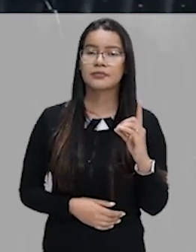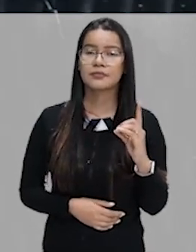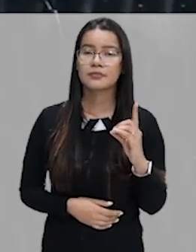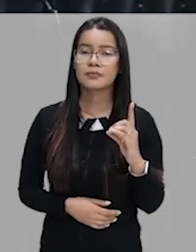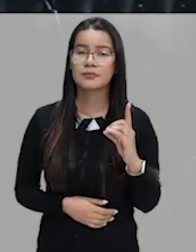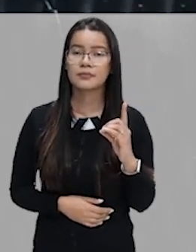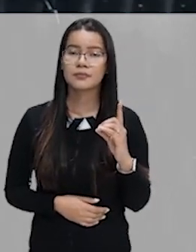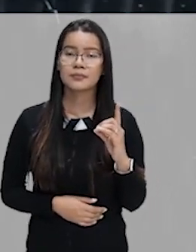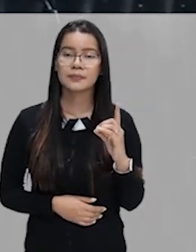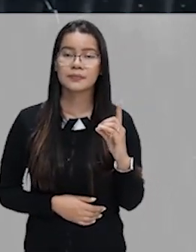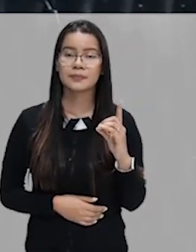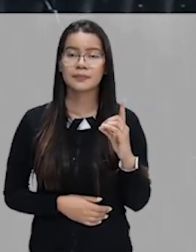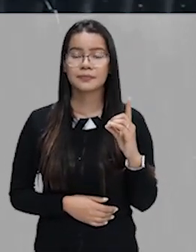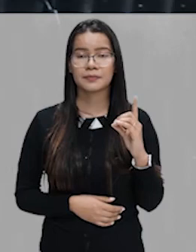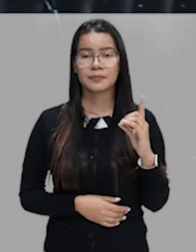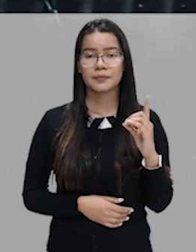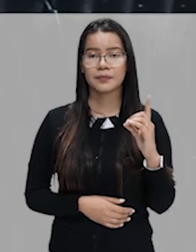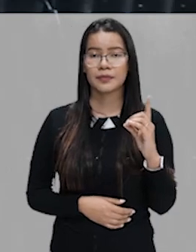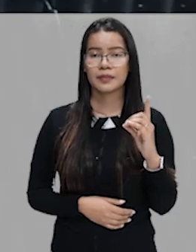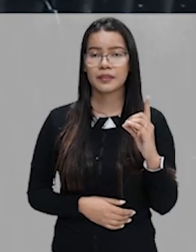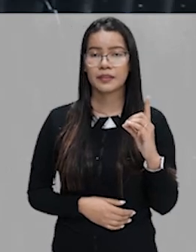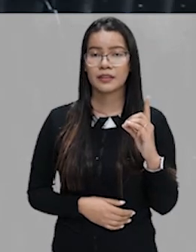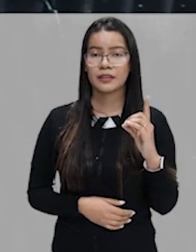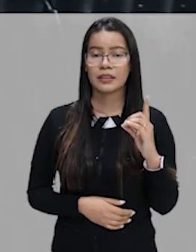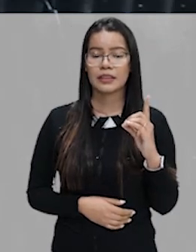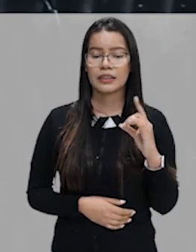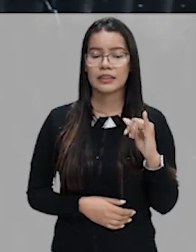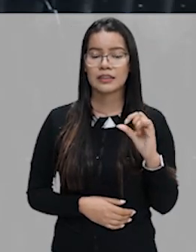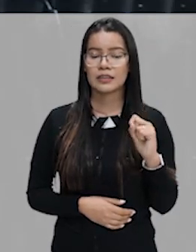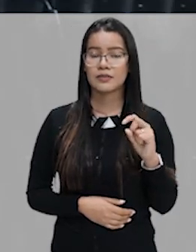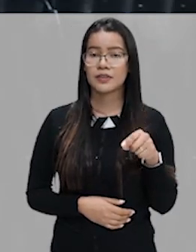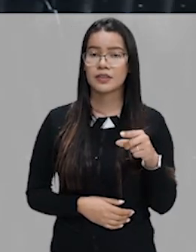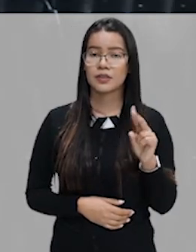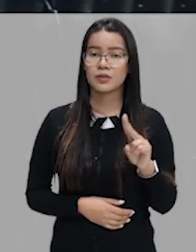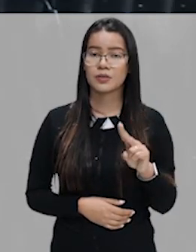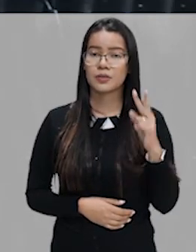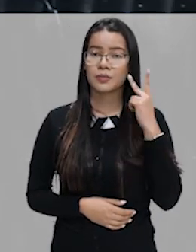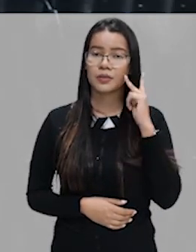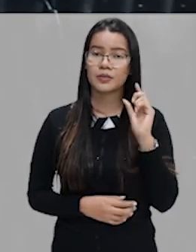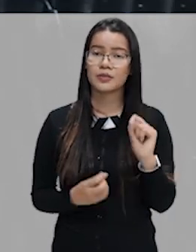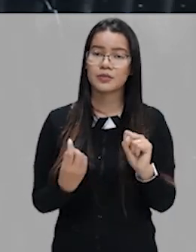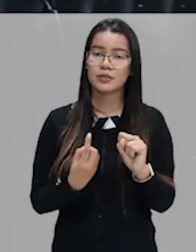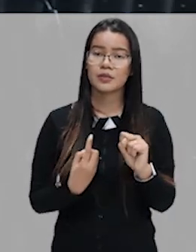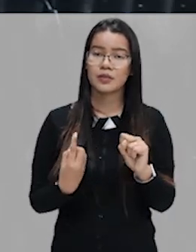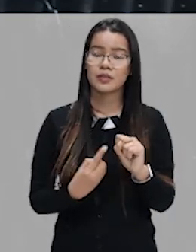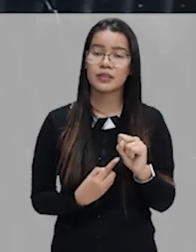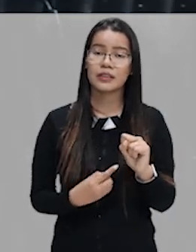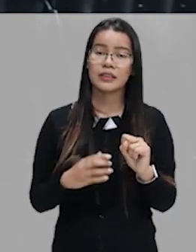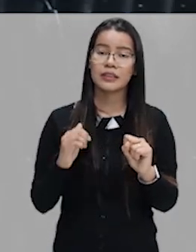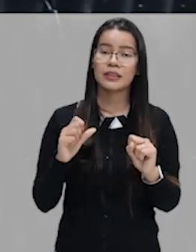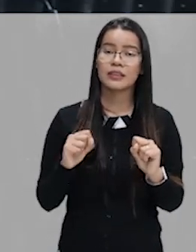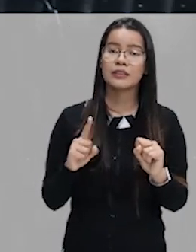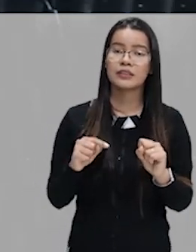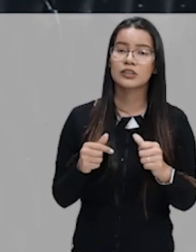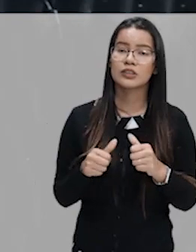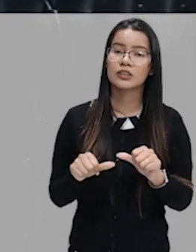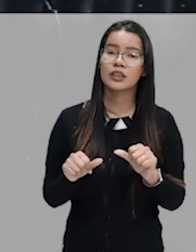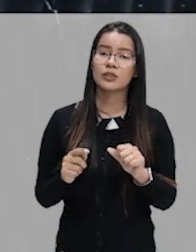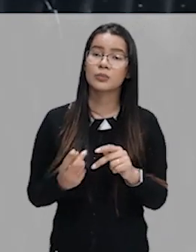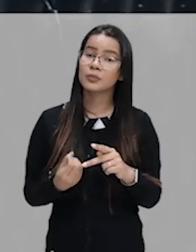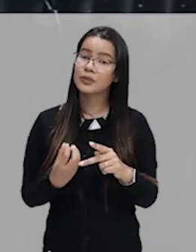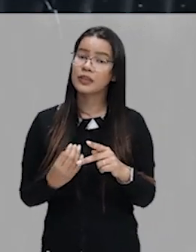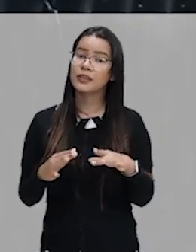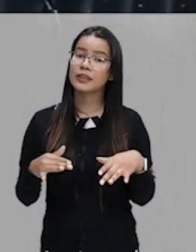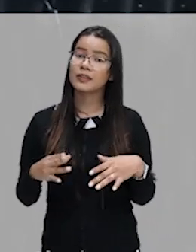here. Mesmo princípio. Is você usa para o singular. Cars está no plural. Então, está errada a letra